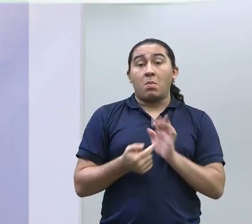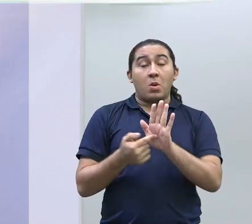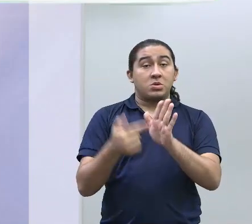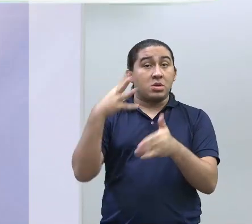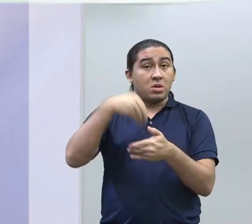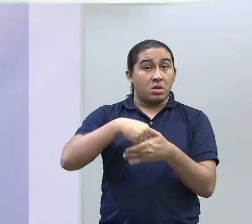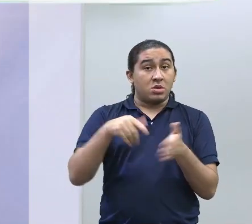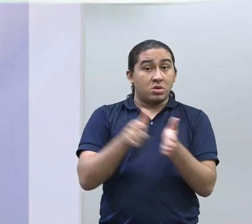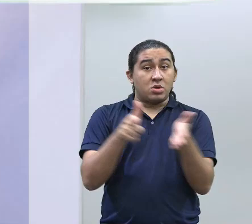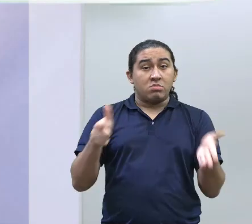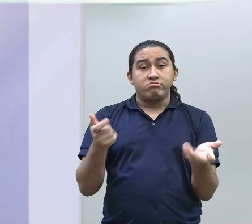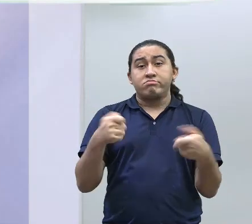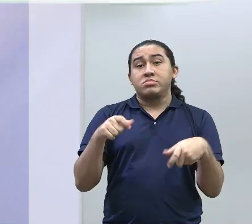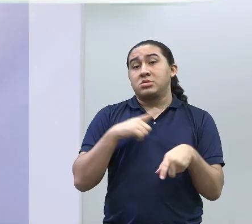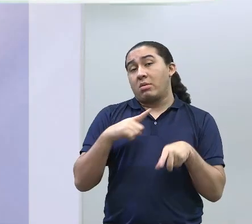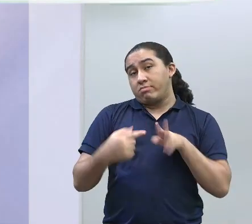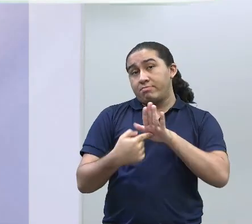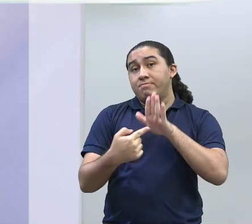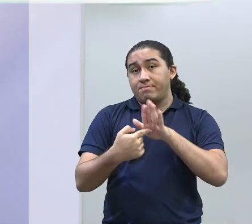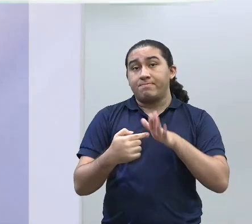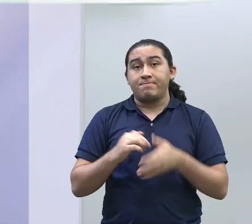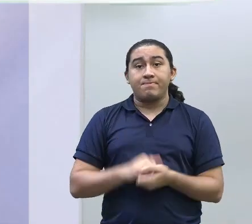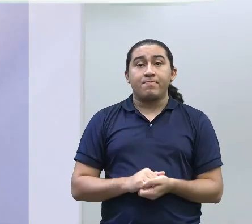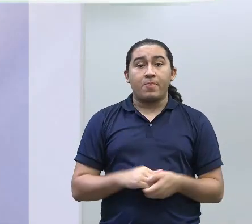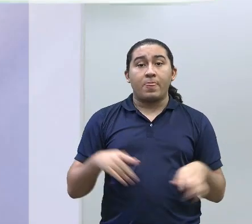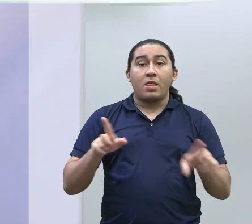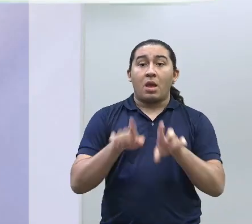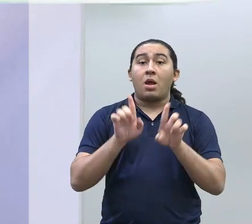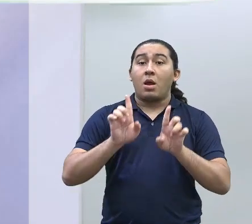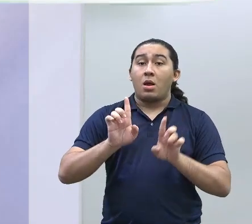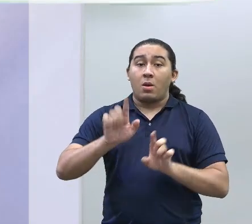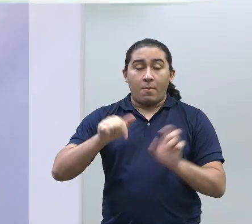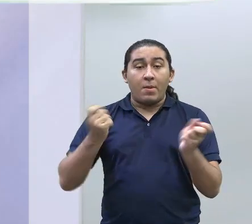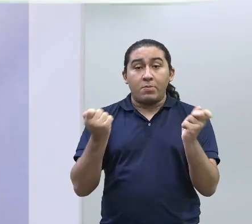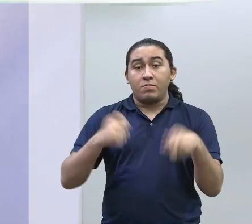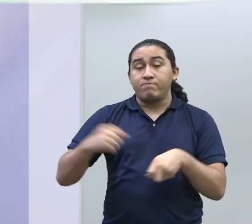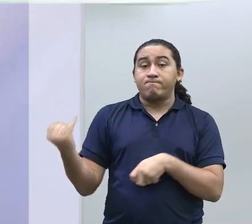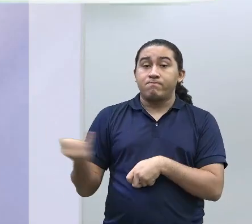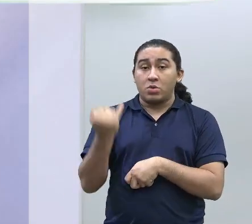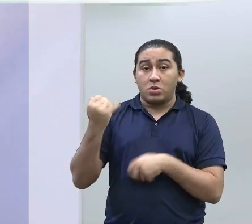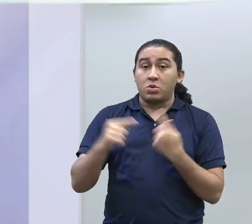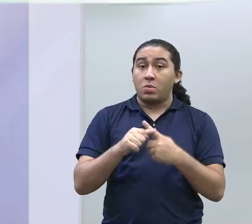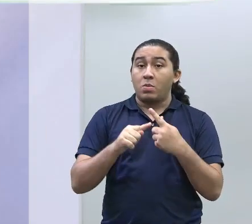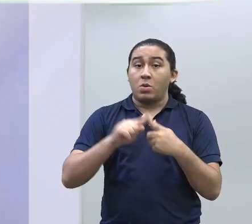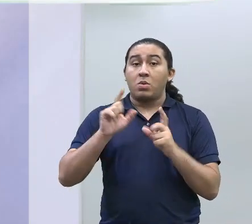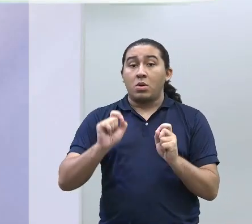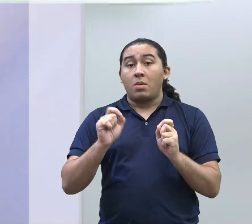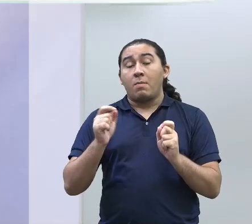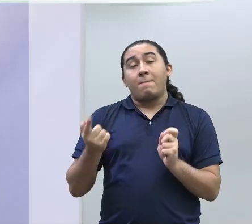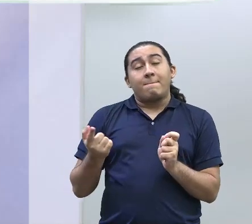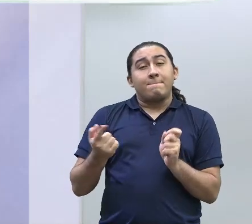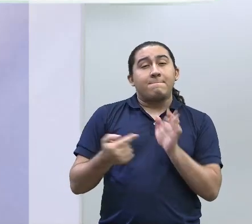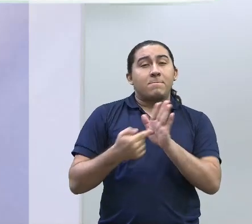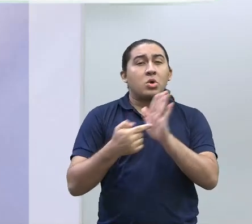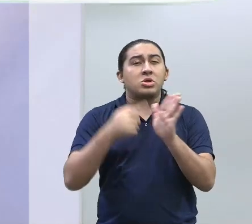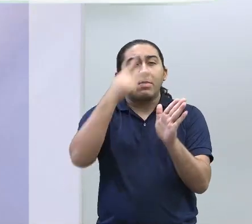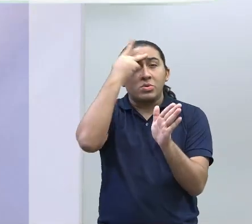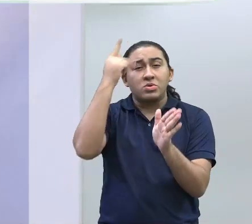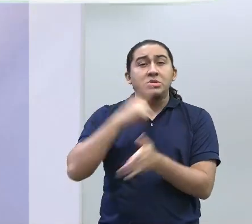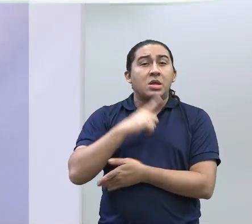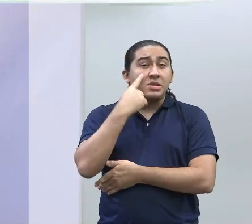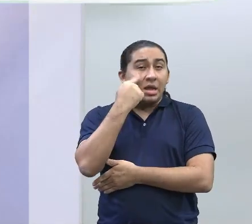na notícia deverão aparecer. É uma ferramenta muito importante, visto que desperta a atenção do